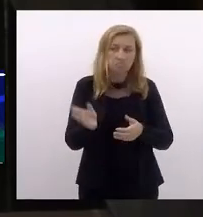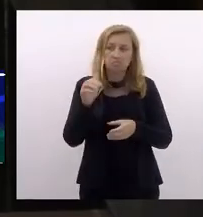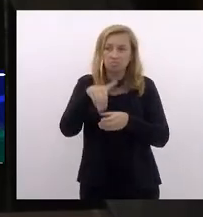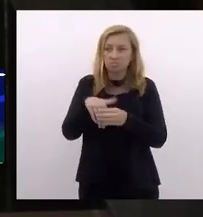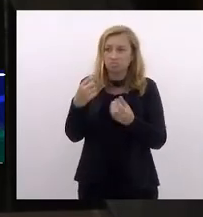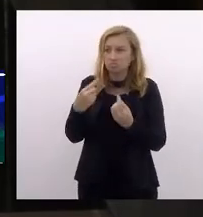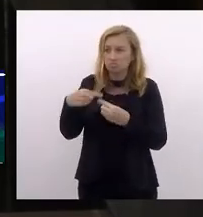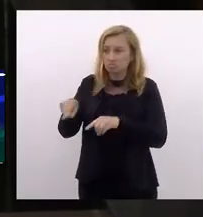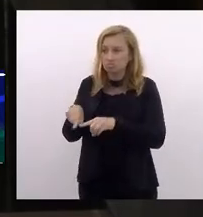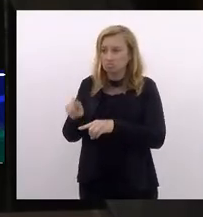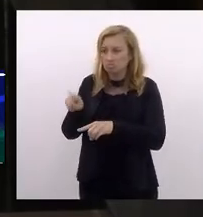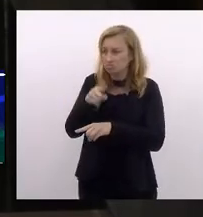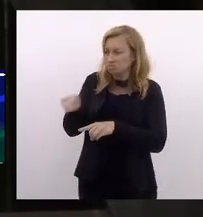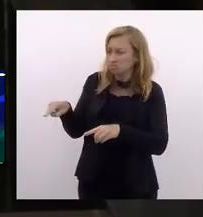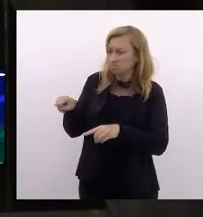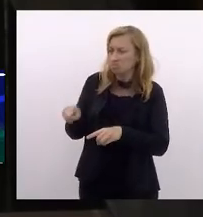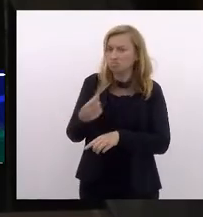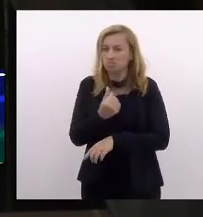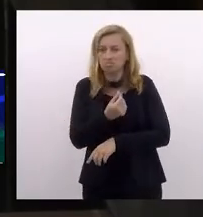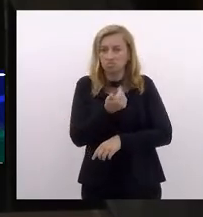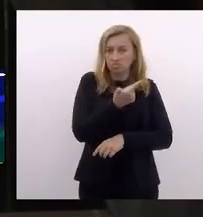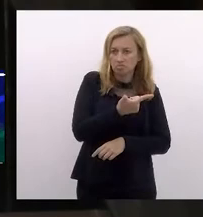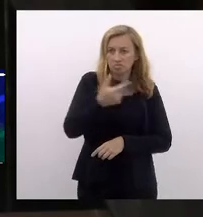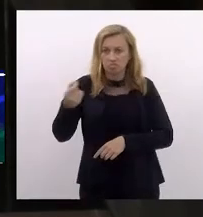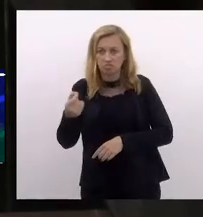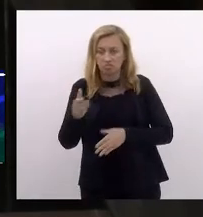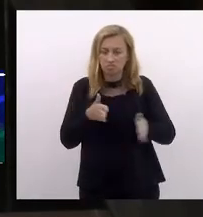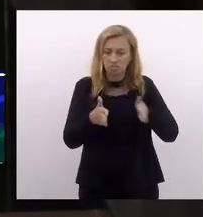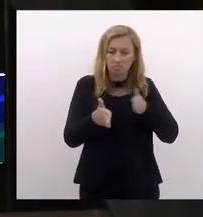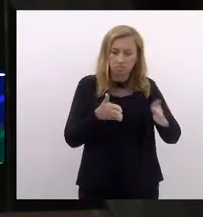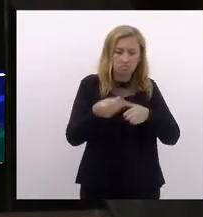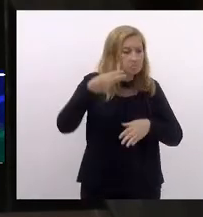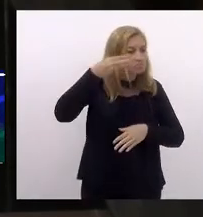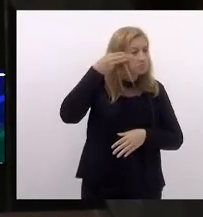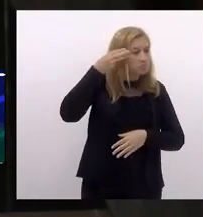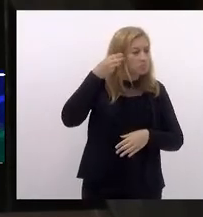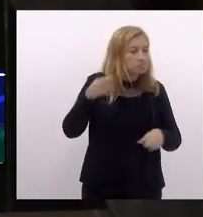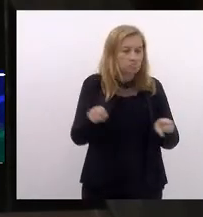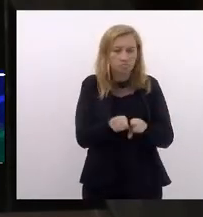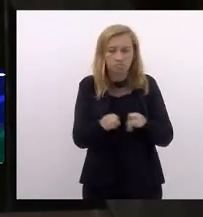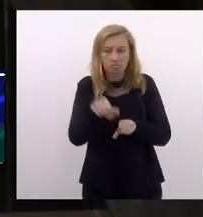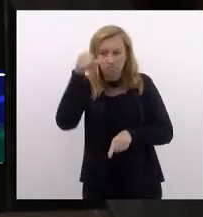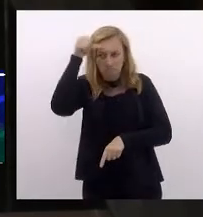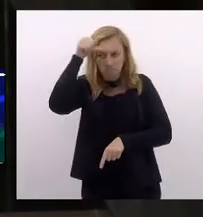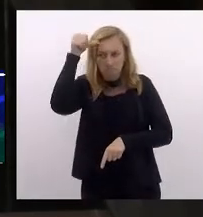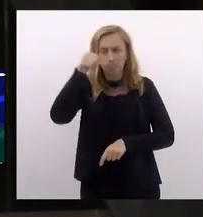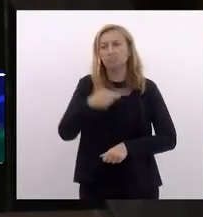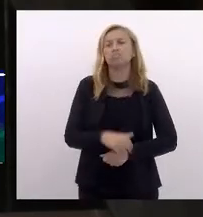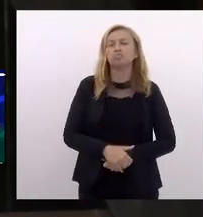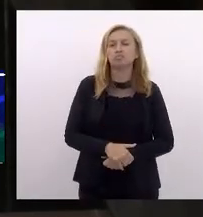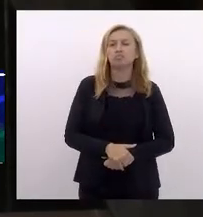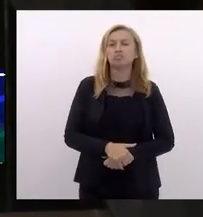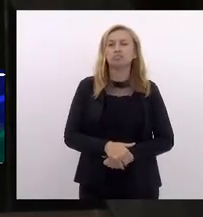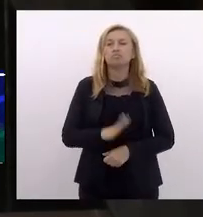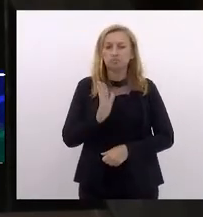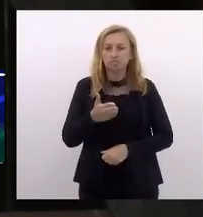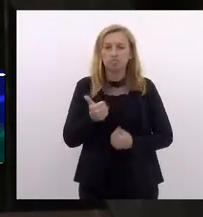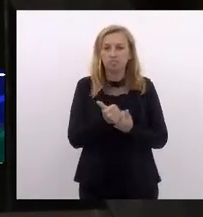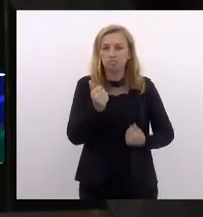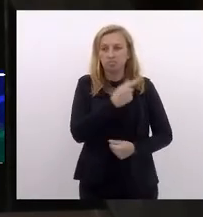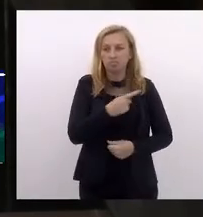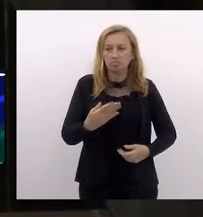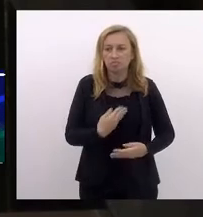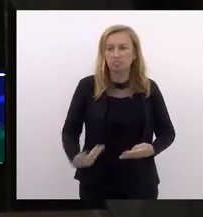votar pela rejeição das contas de 2020 tanto do período de Wilson vídeos eu conto do período de seu sucessor e já era vice-governador